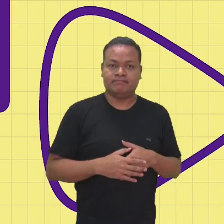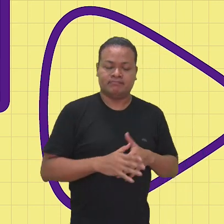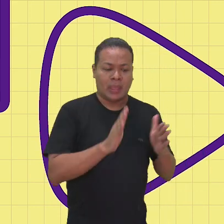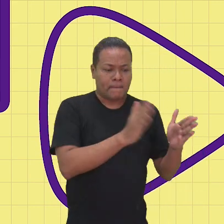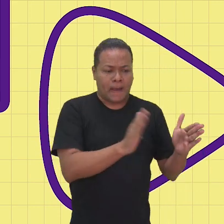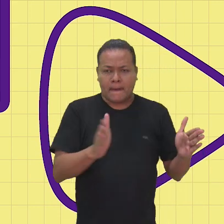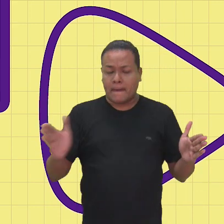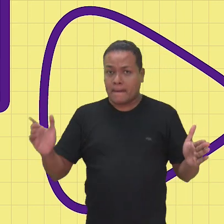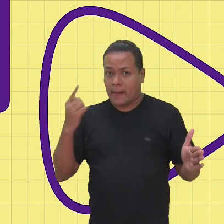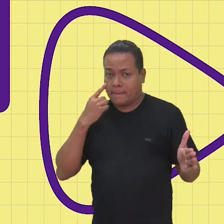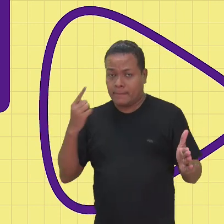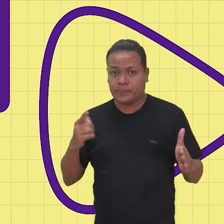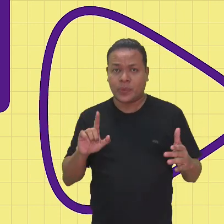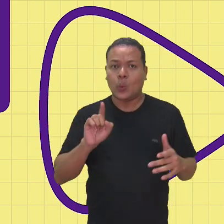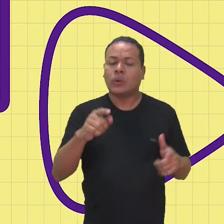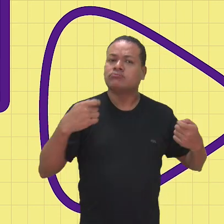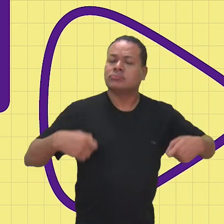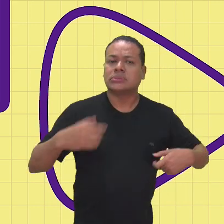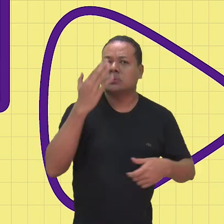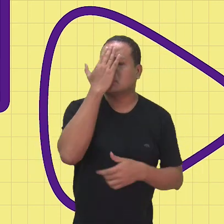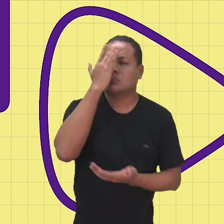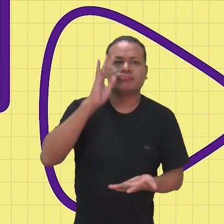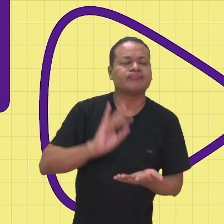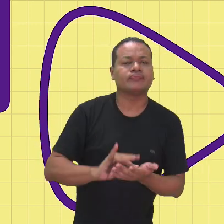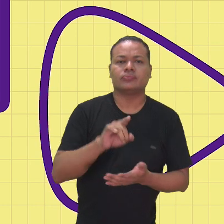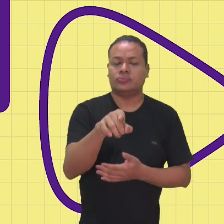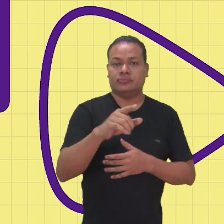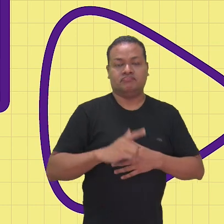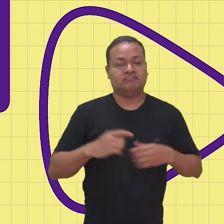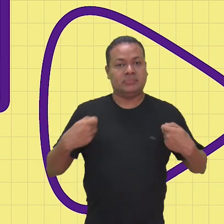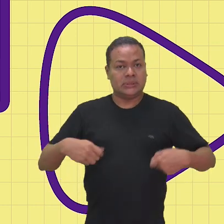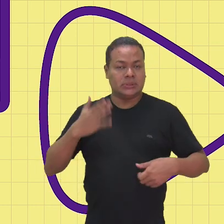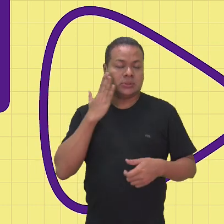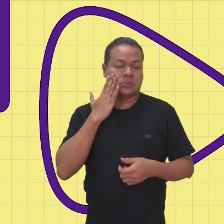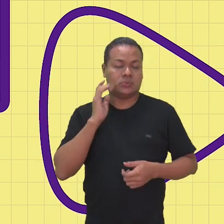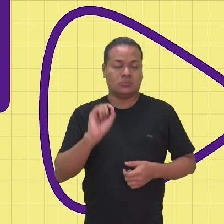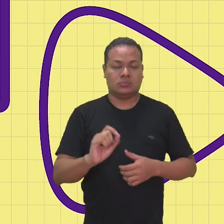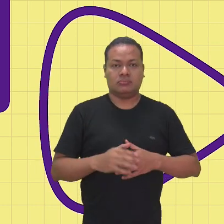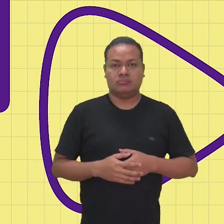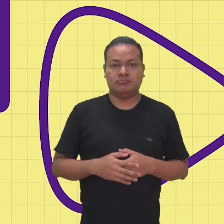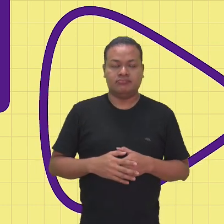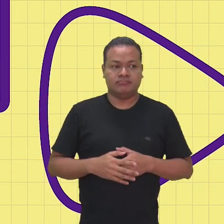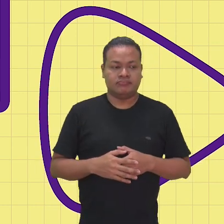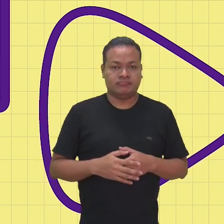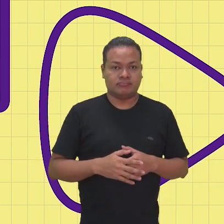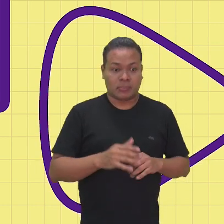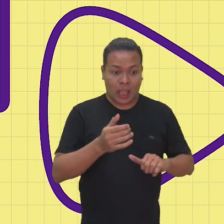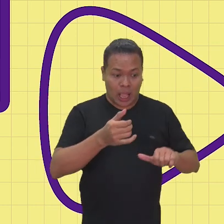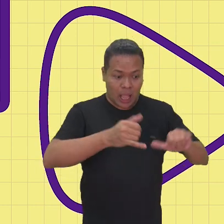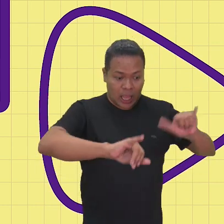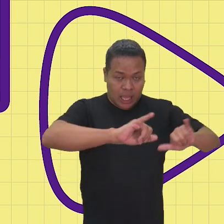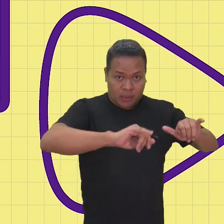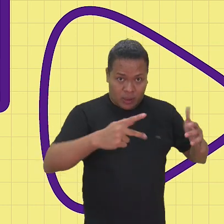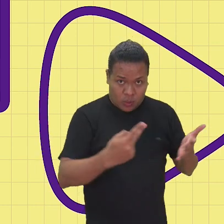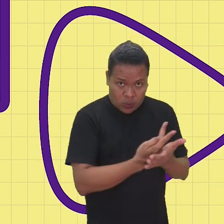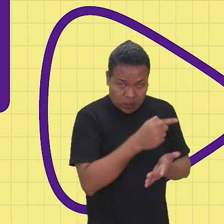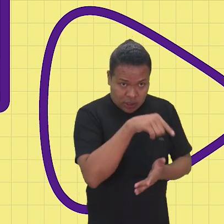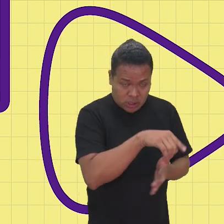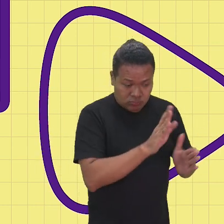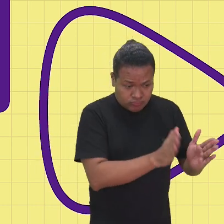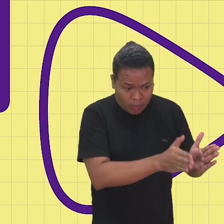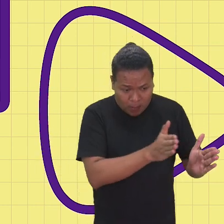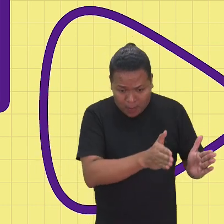só, o que tu precisa saber daqui? Você precisa saber exatamente as reações químicas que vai acontecer nas